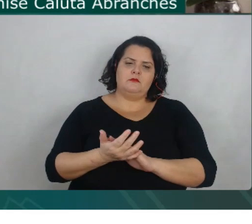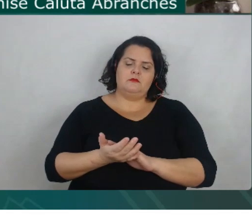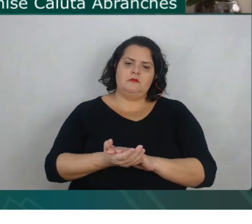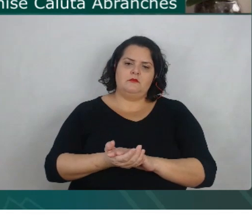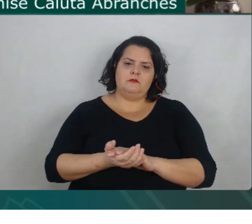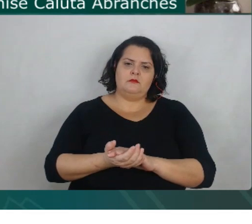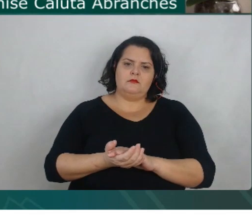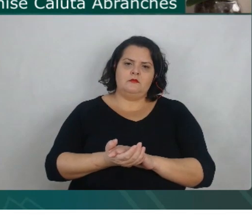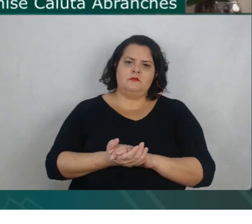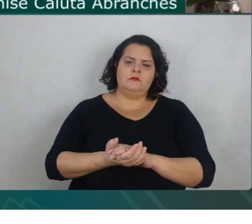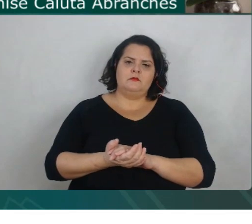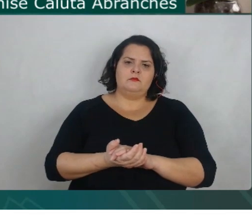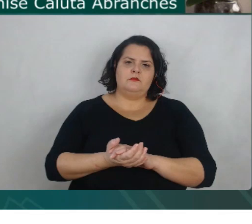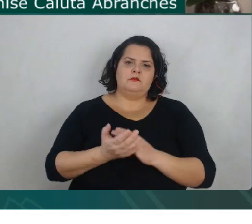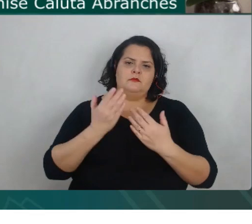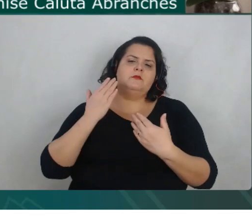Obrigada, professora.